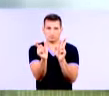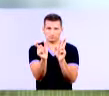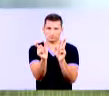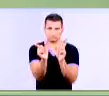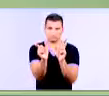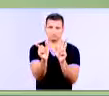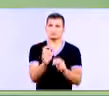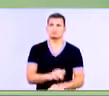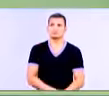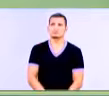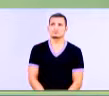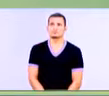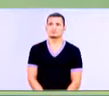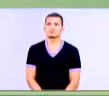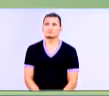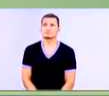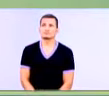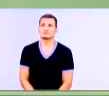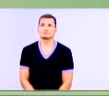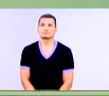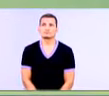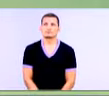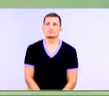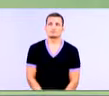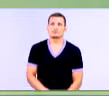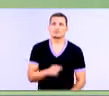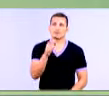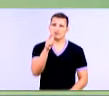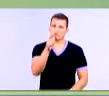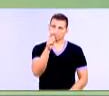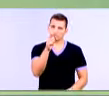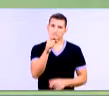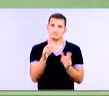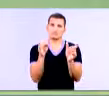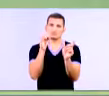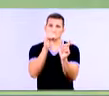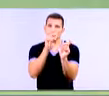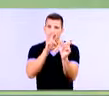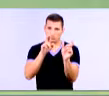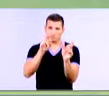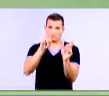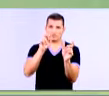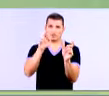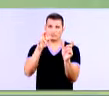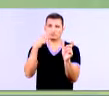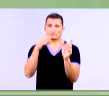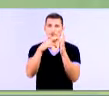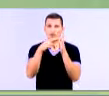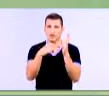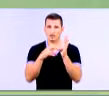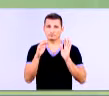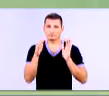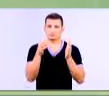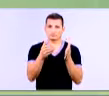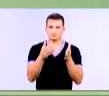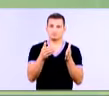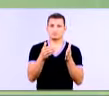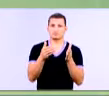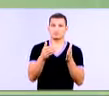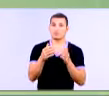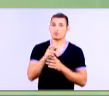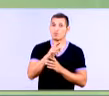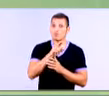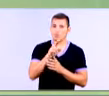Né? Para você dar nome às variáveis, ela deve seguir regras específicas de nomenclatura.